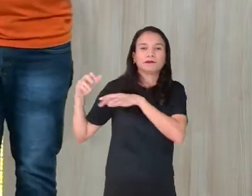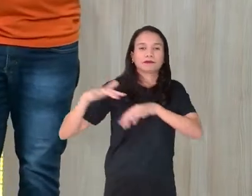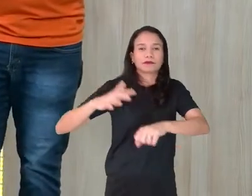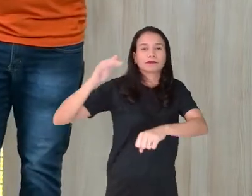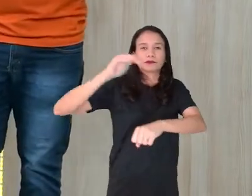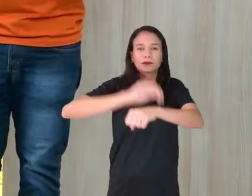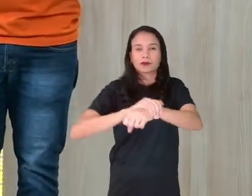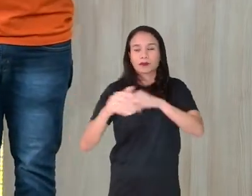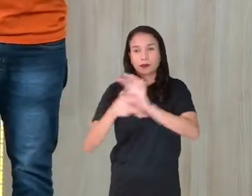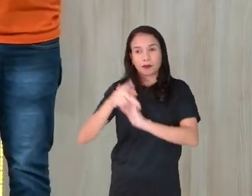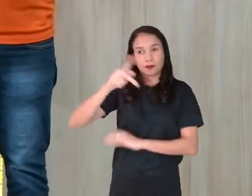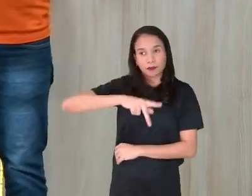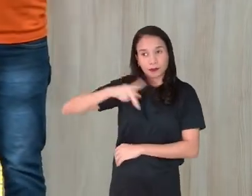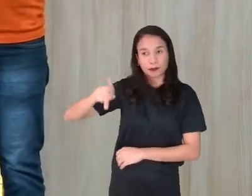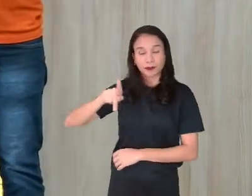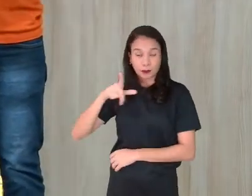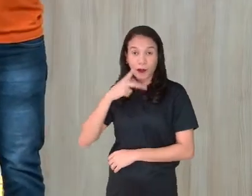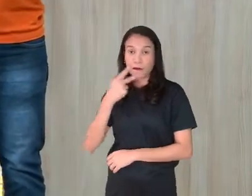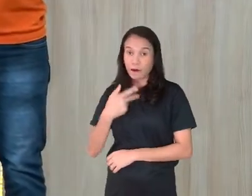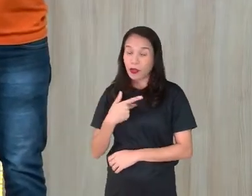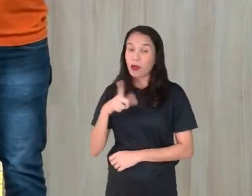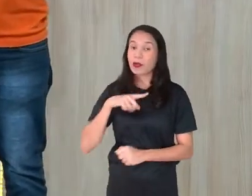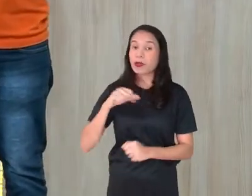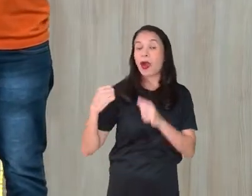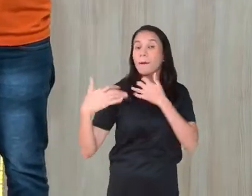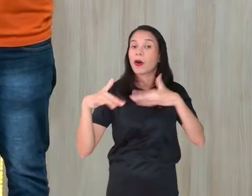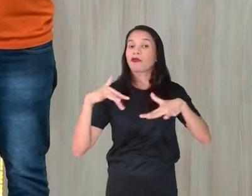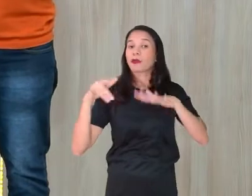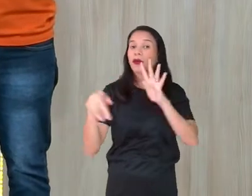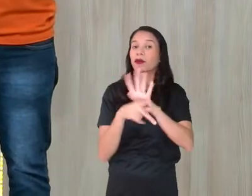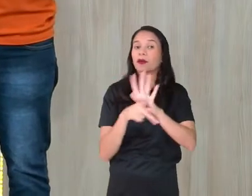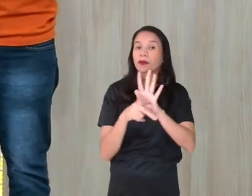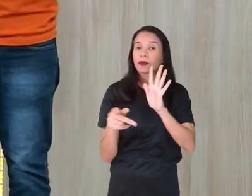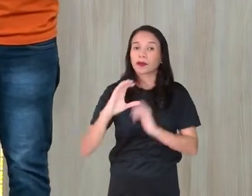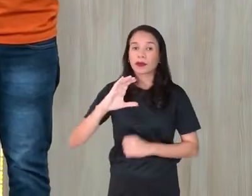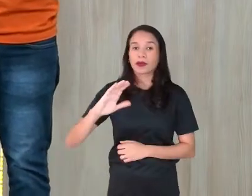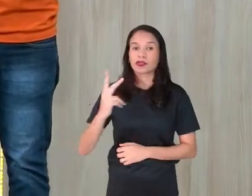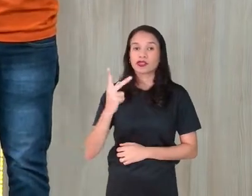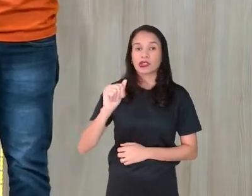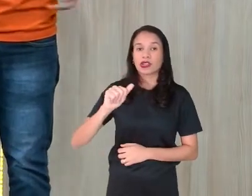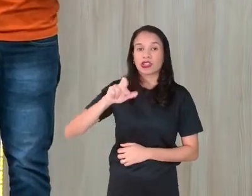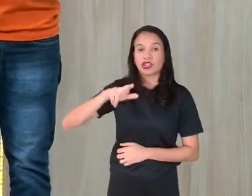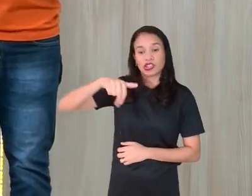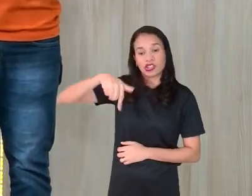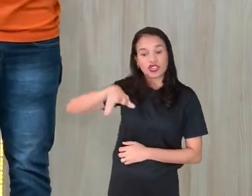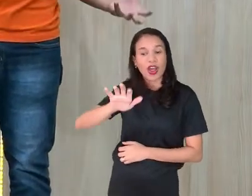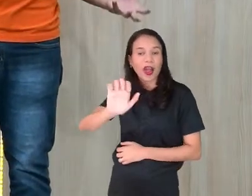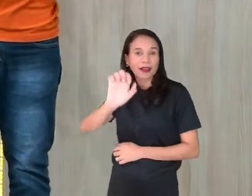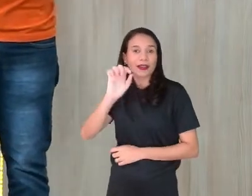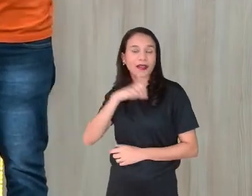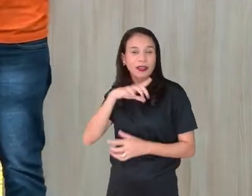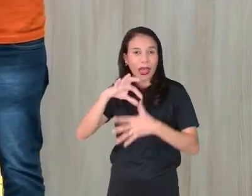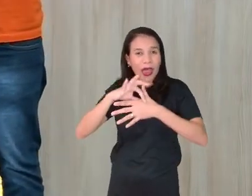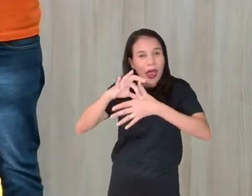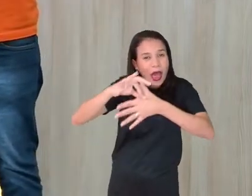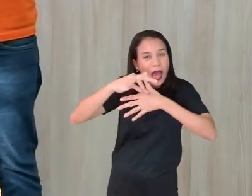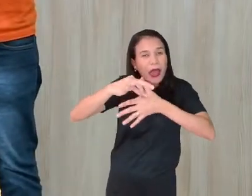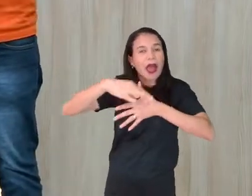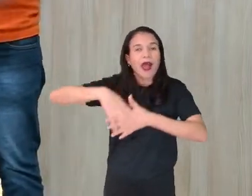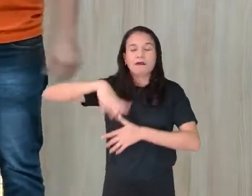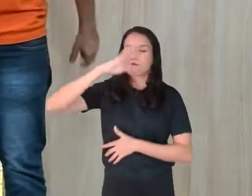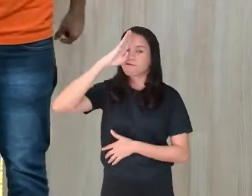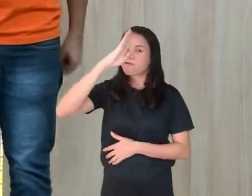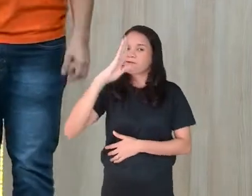território, como o professor Jorge falou. Então vai ter o movimento da charqueada, né? Vai ter a charque ali que vai servir